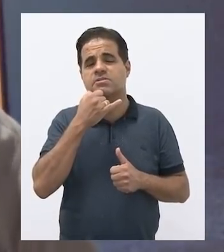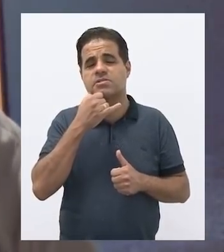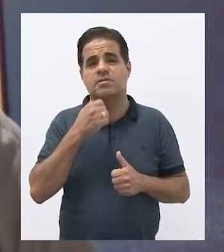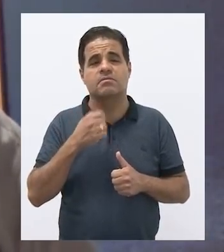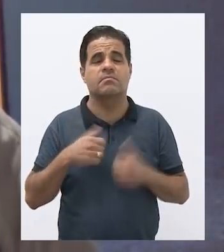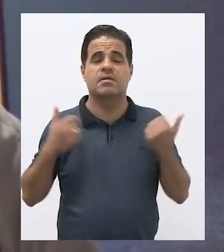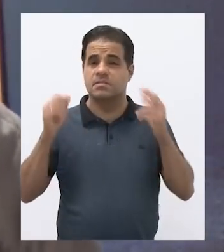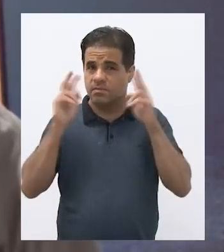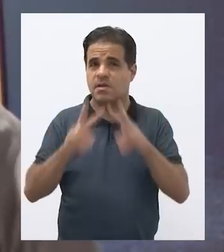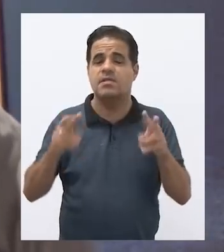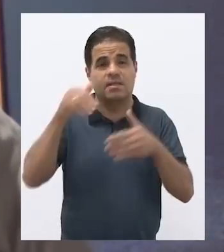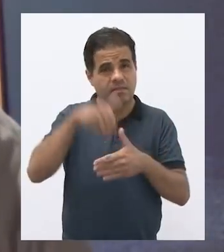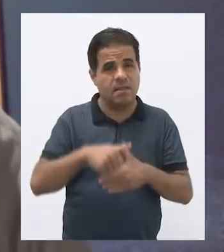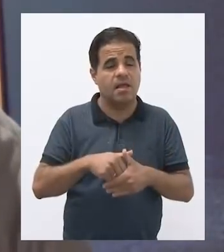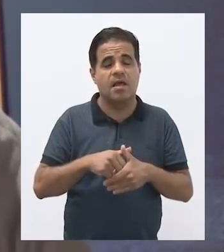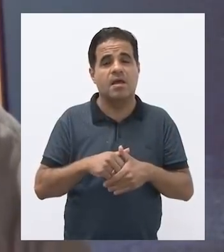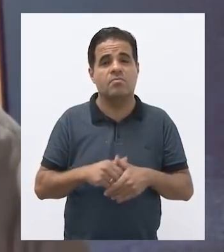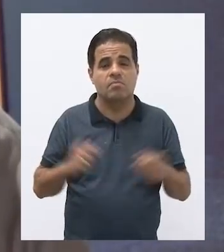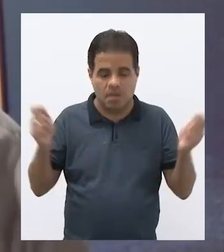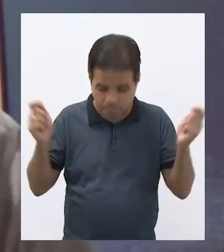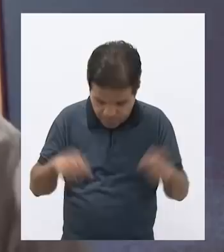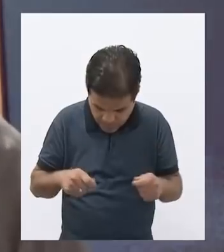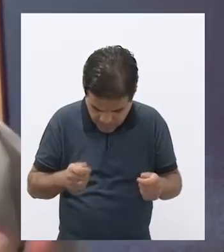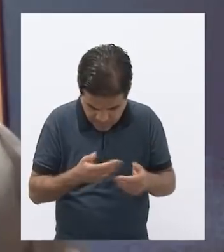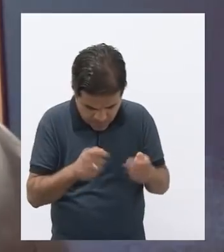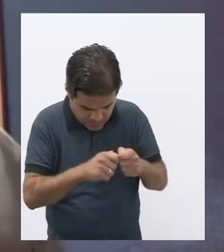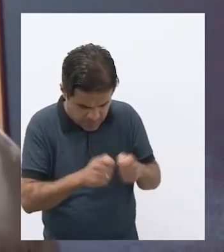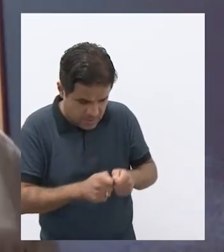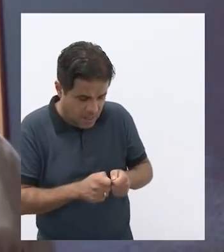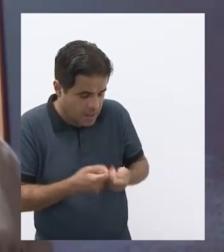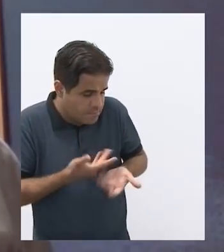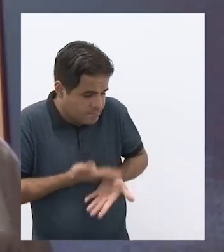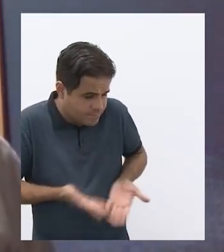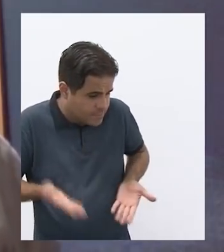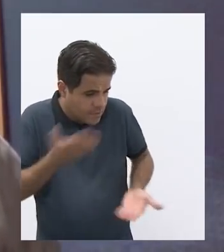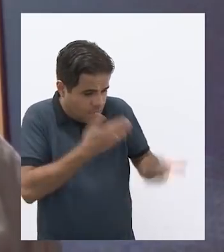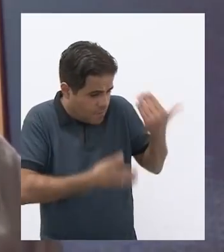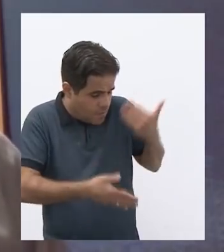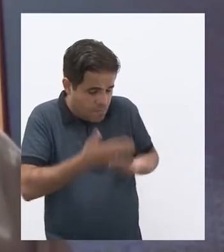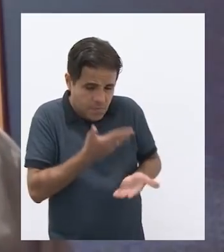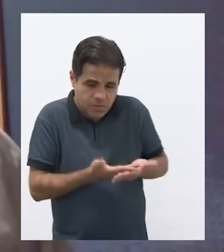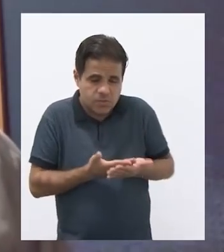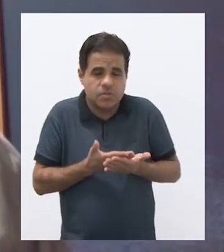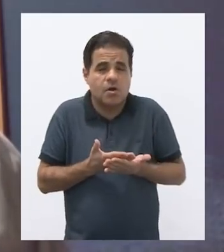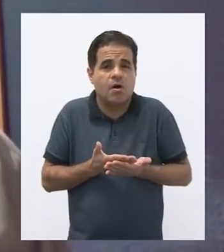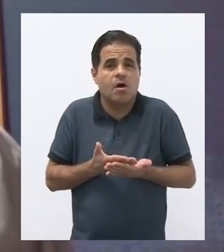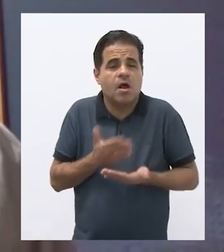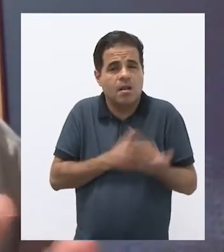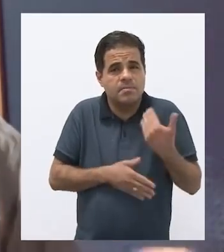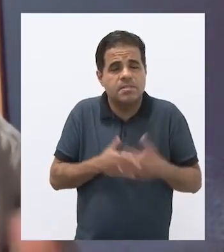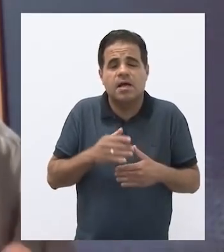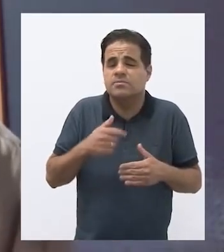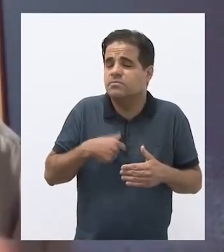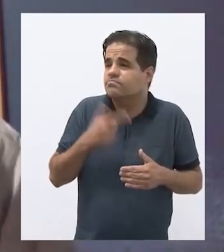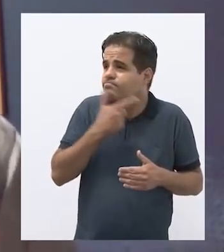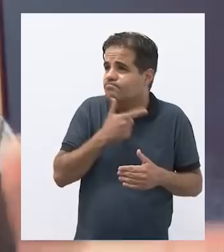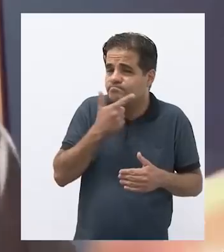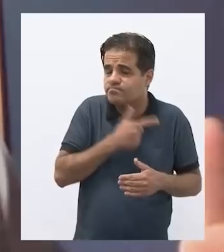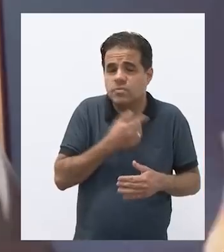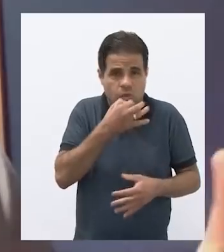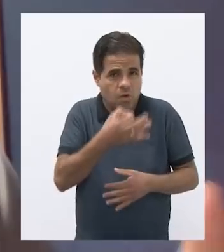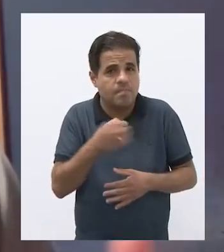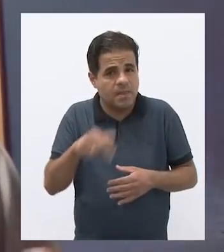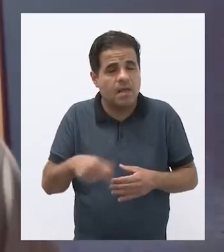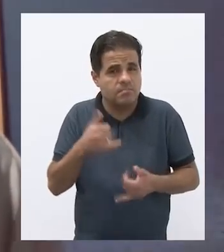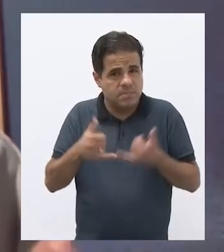Mas veja, dentro daquilo que era possível fazer, e aí eu volto lá para a minha época de escola, dentro daquilo que era possível fazer, eu comentei